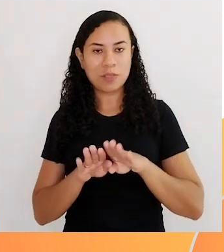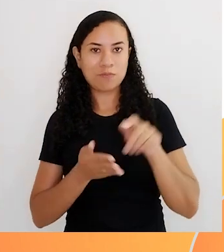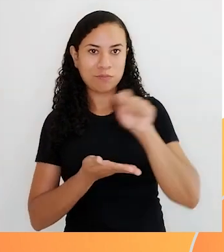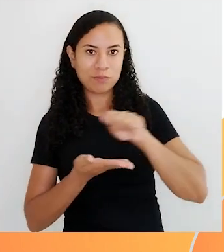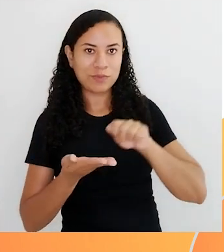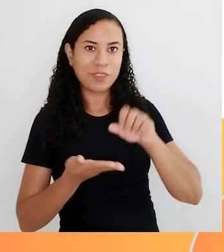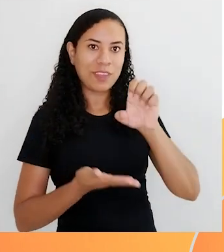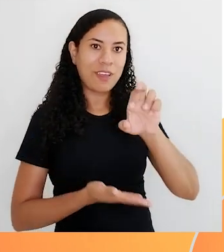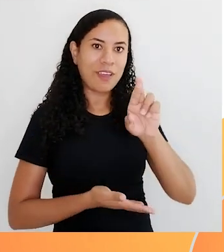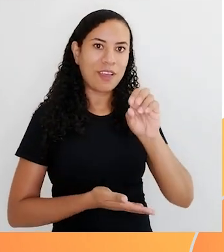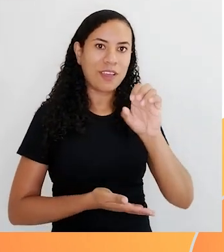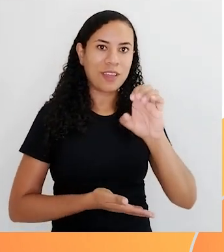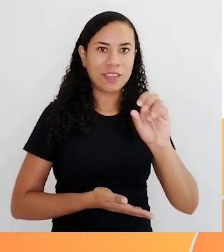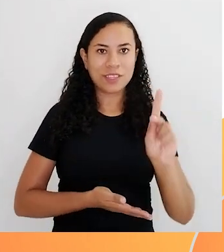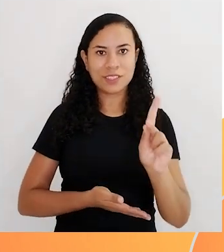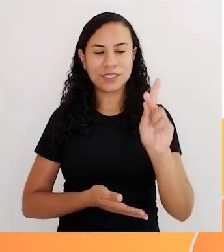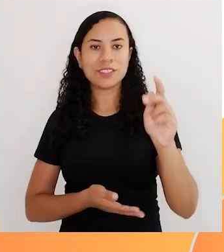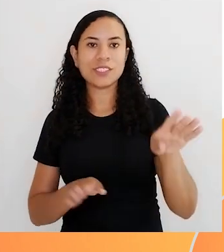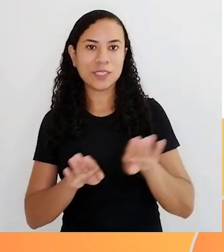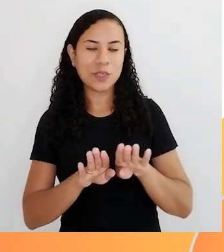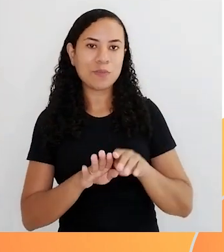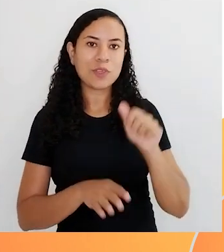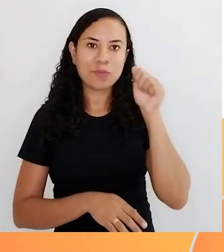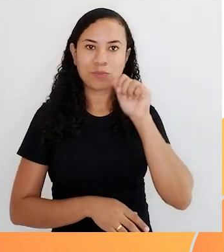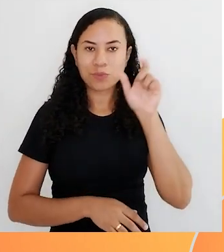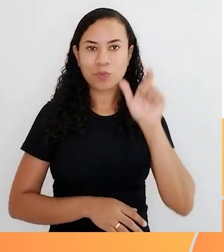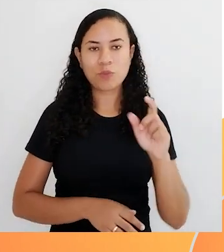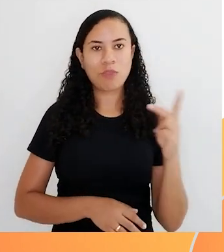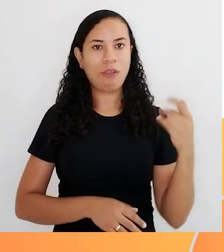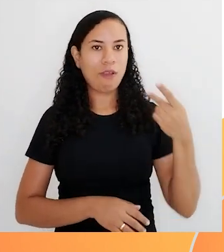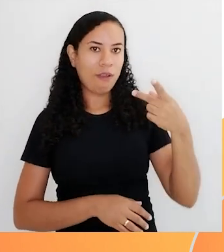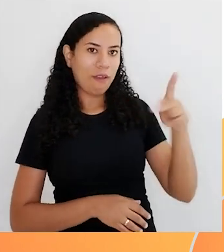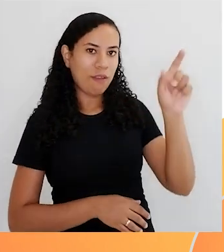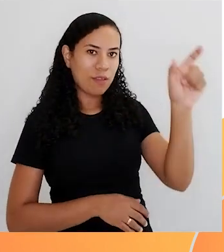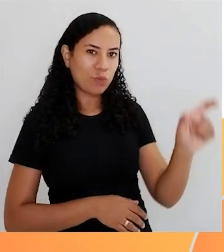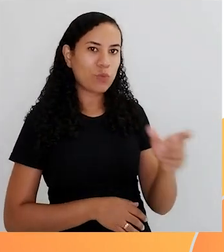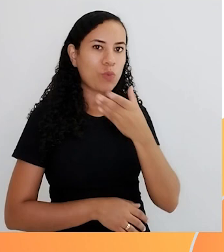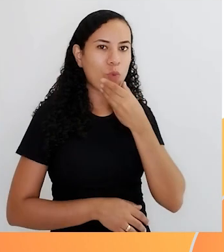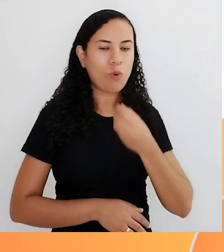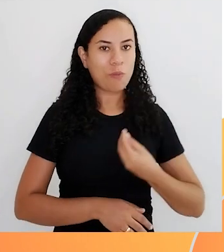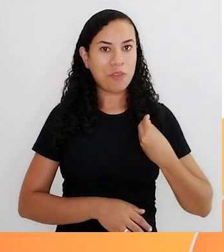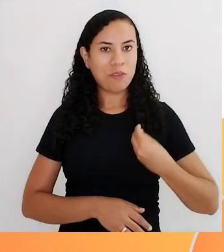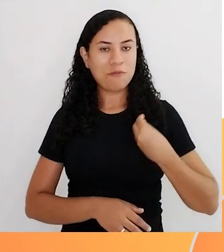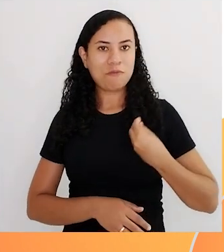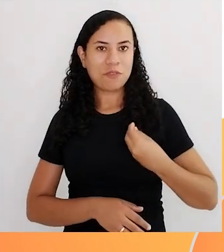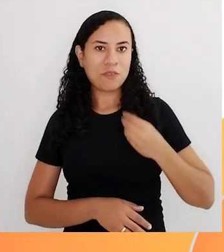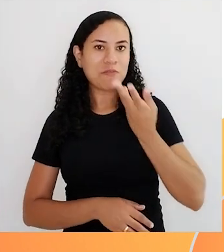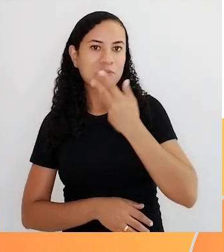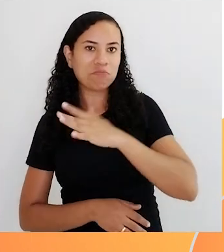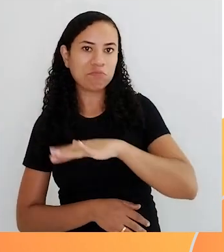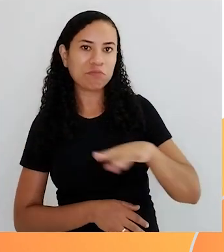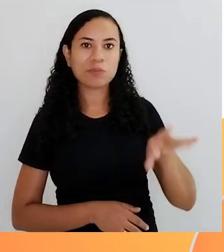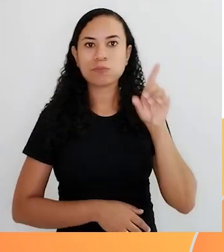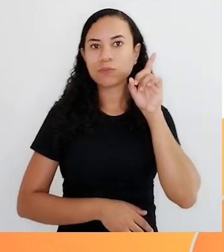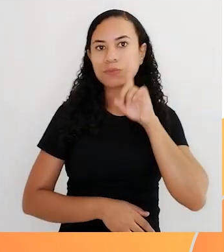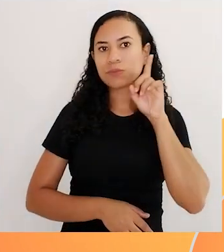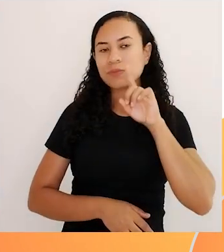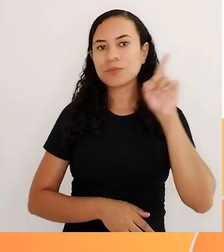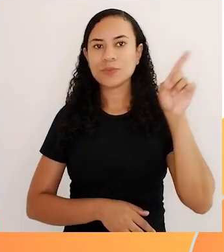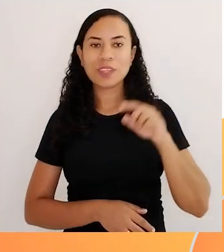Mafalda Hanfenvolpe, viveu sua infância nos Estados Unidos, época em que seu pai